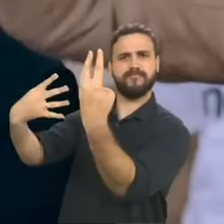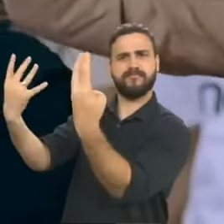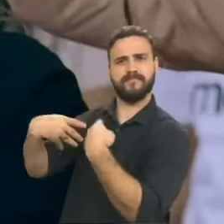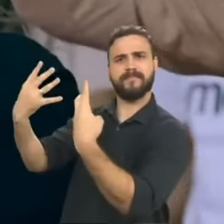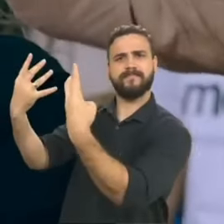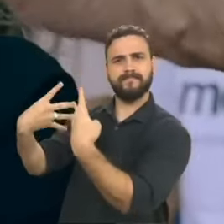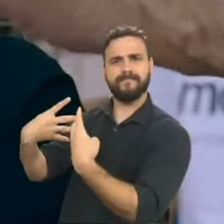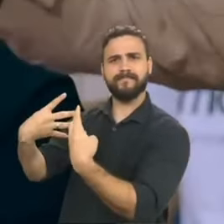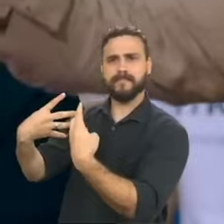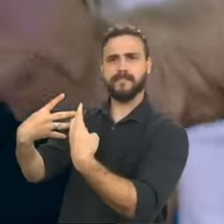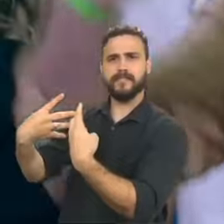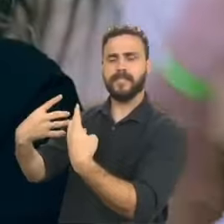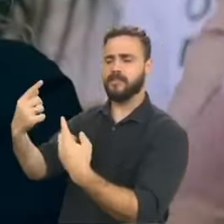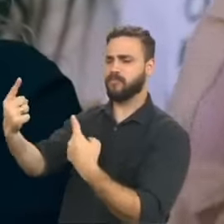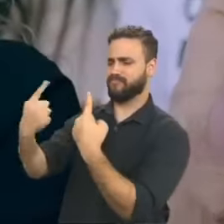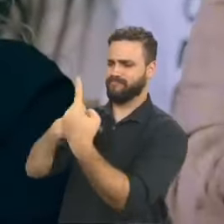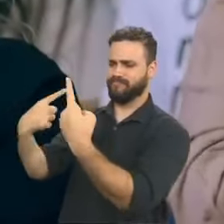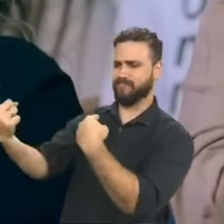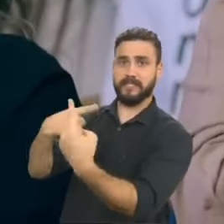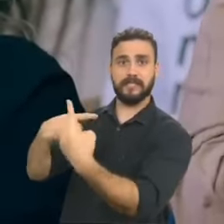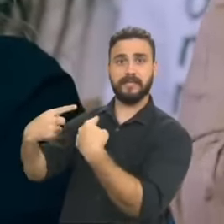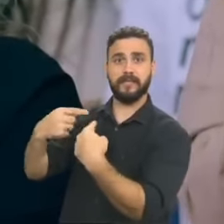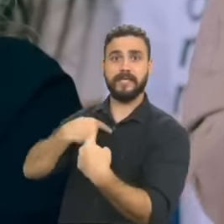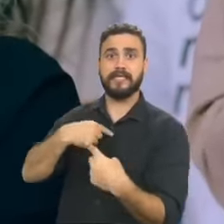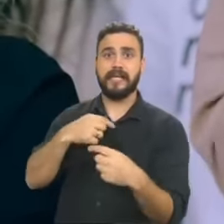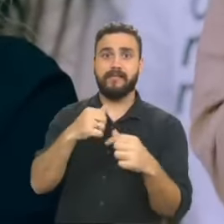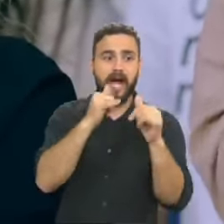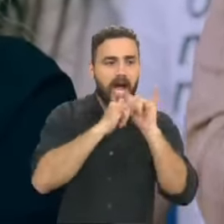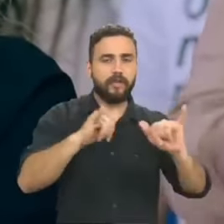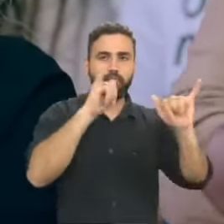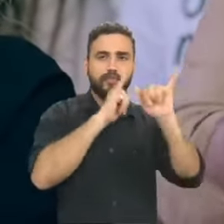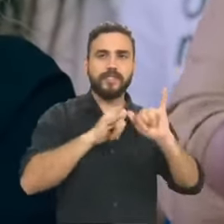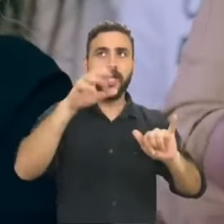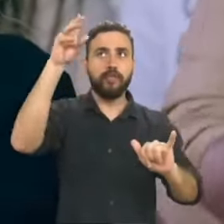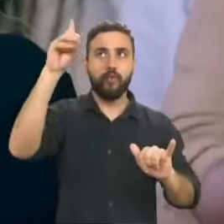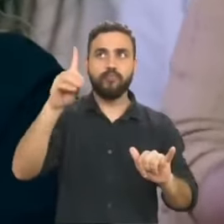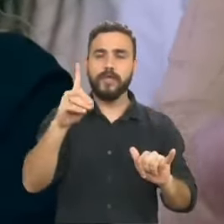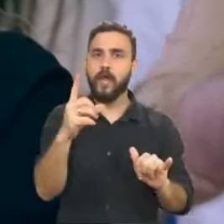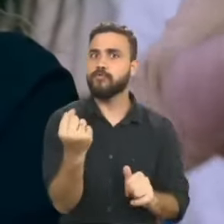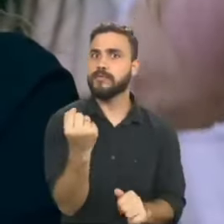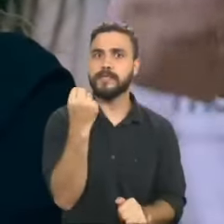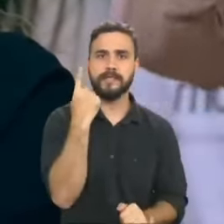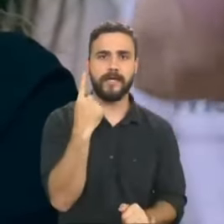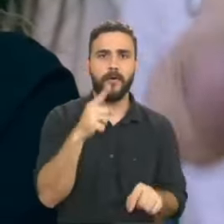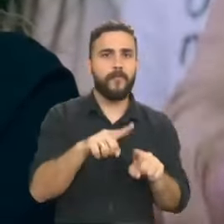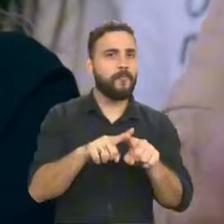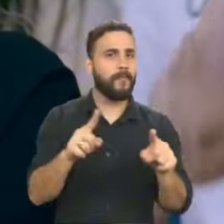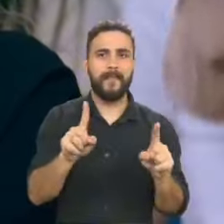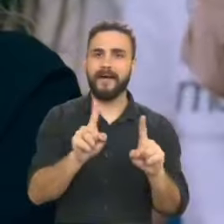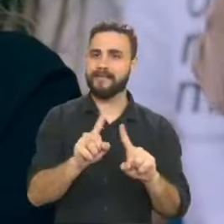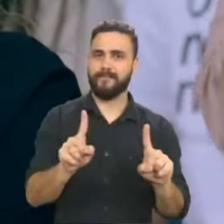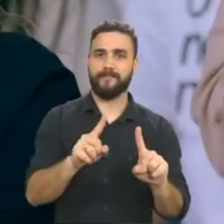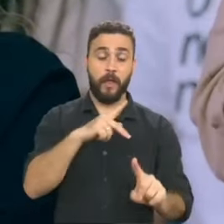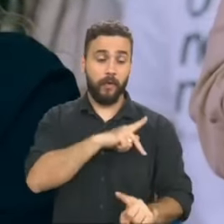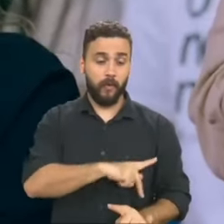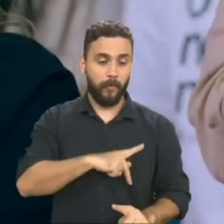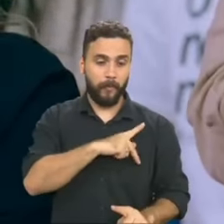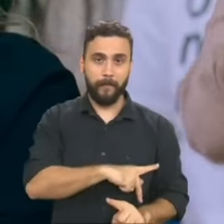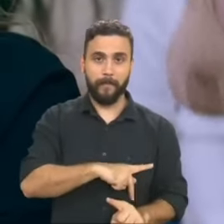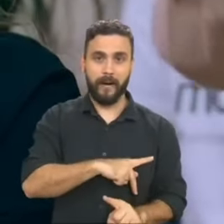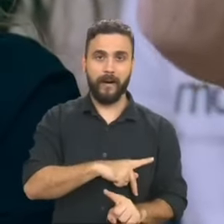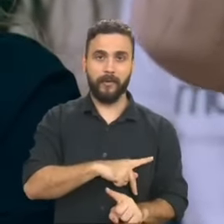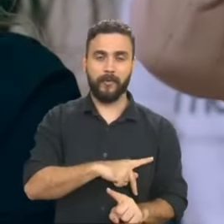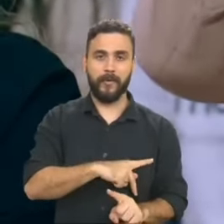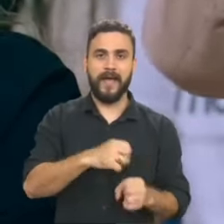está anunciando deuses estrangeiros. E aí Deus deu esse discernimento. O apóstolo Paulo cita a própria cultura de